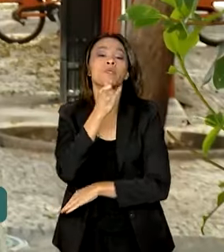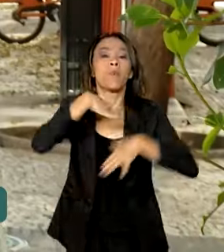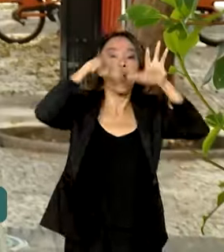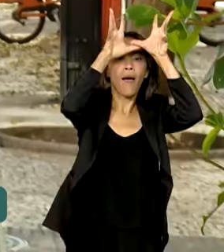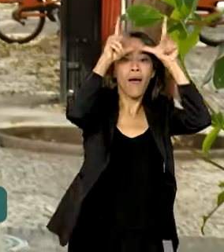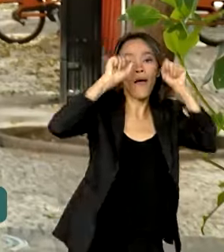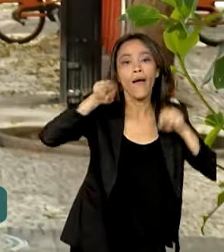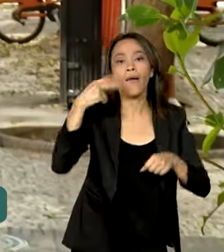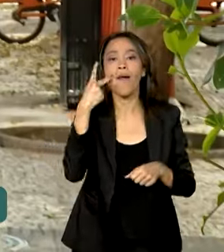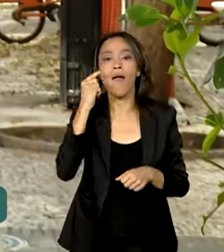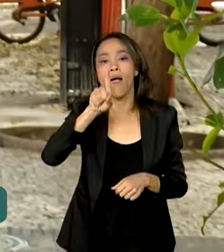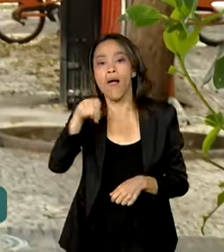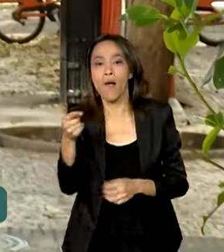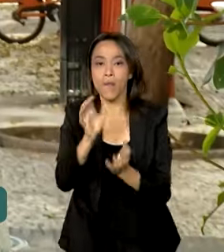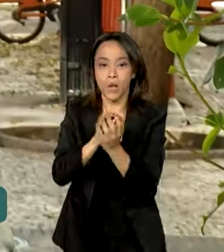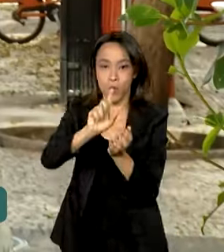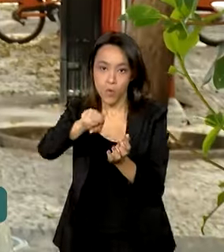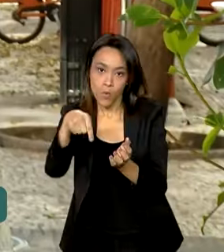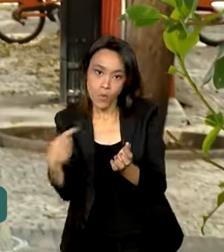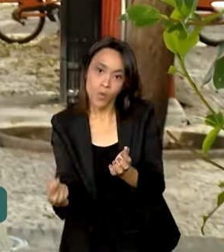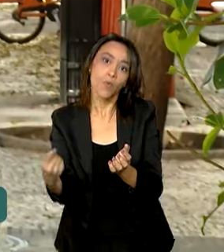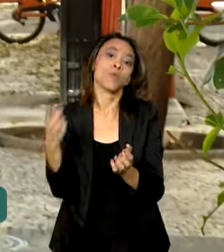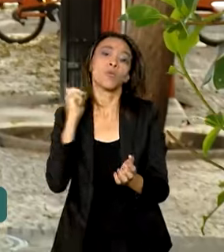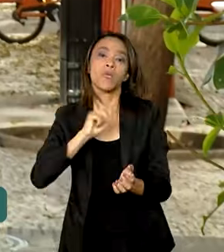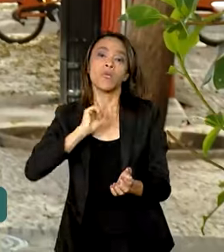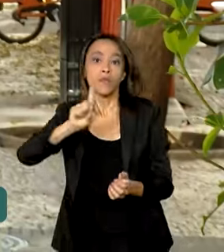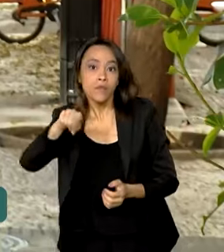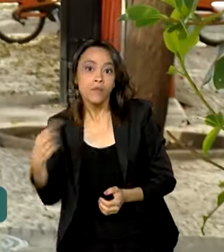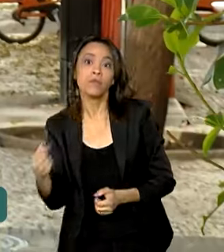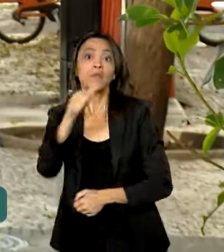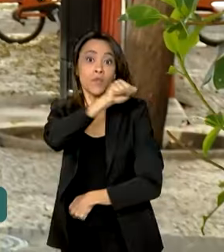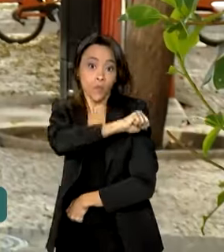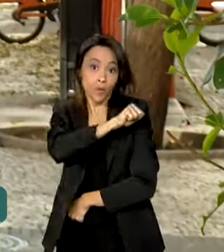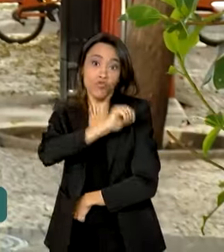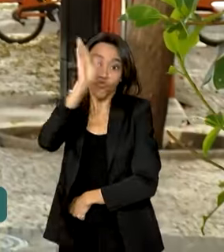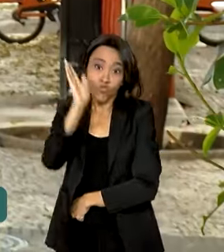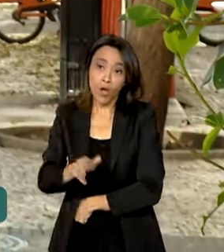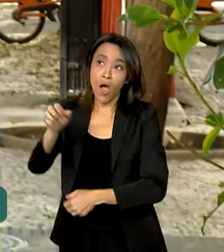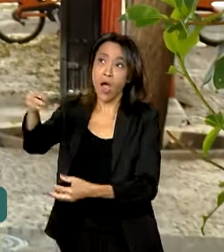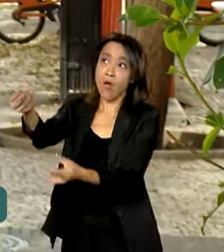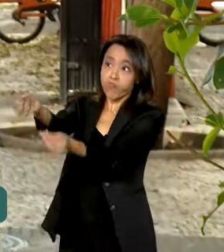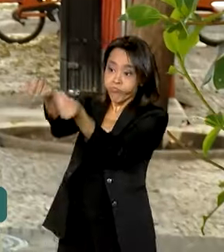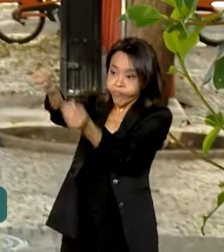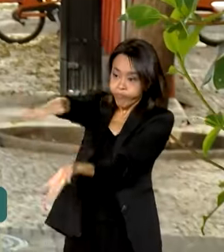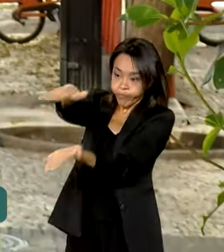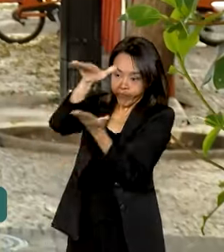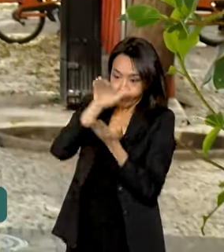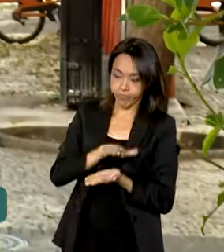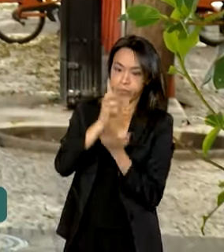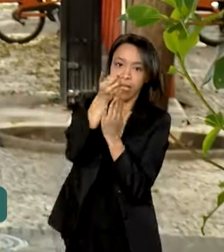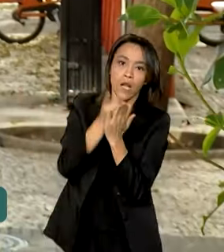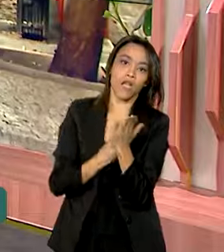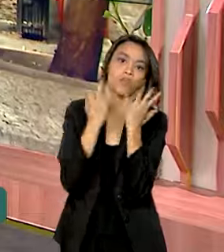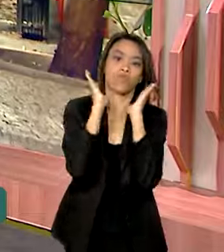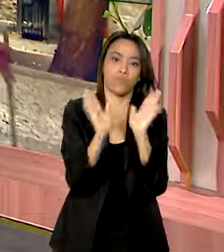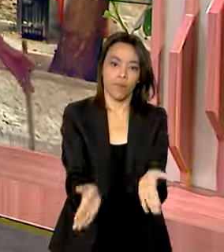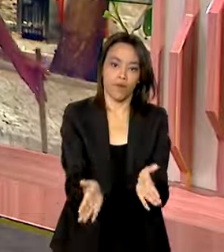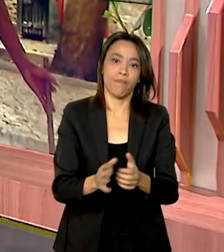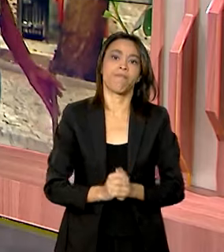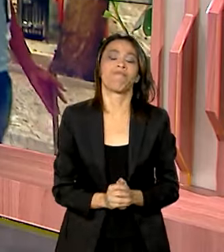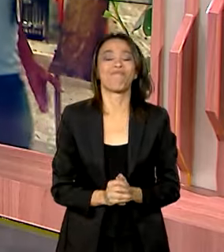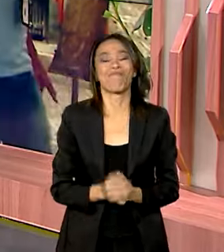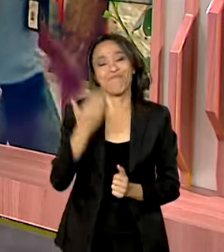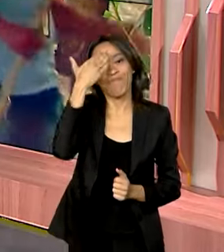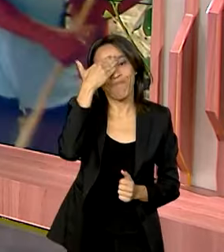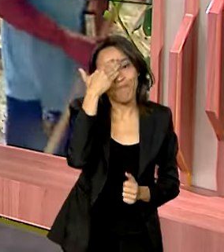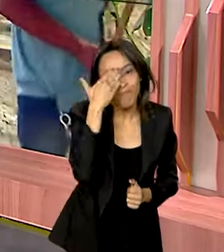Ceará, Pernambuco, Minas Gerais e o próprio Rio de Janeiro já enviaram as declarações. Karine, eu volto com você. Obrigada,